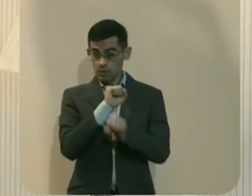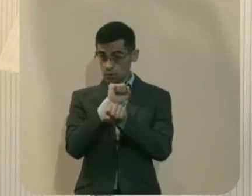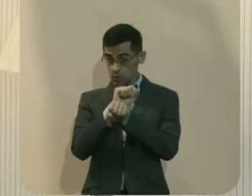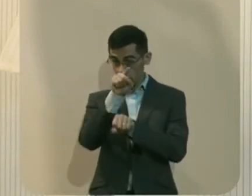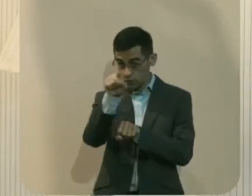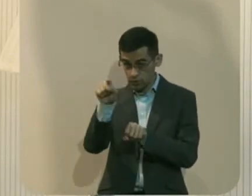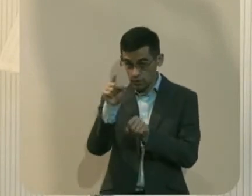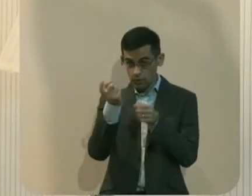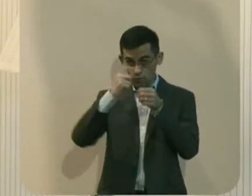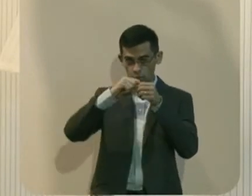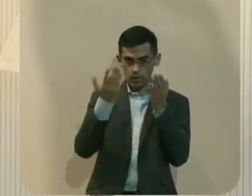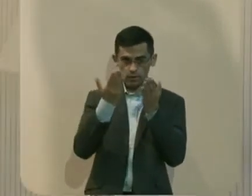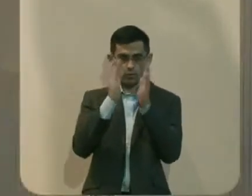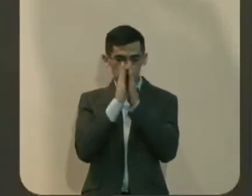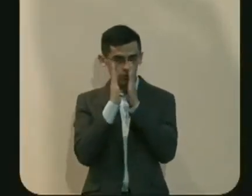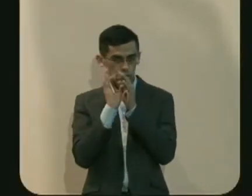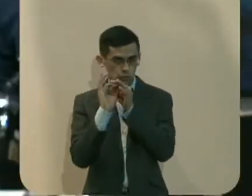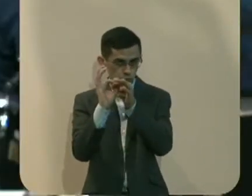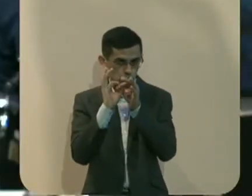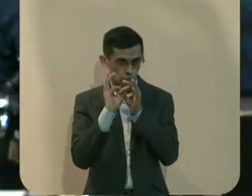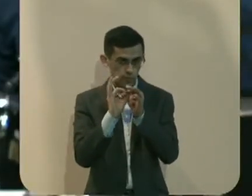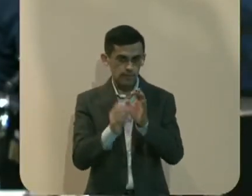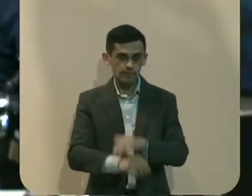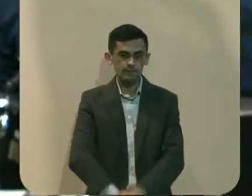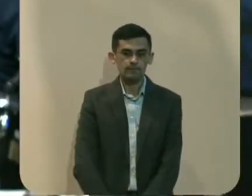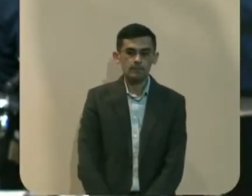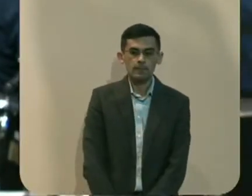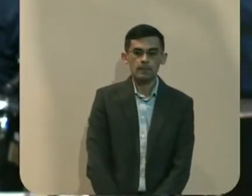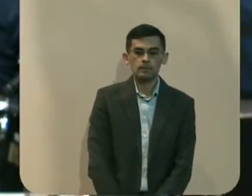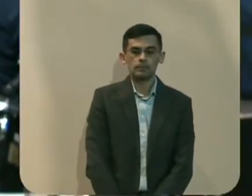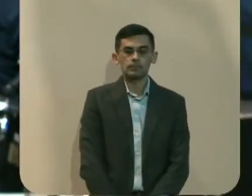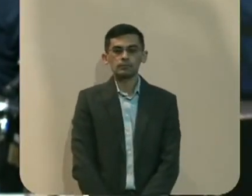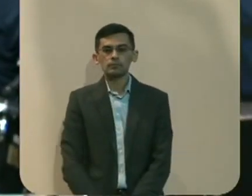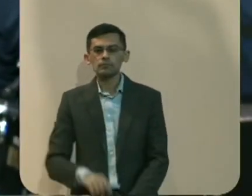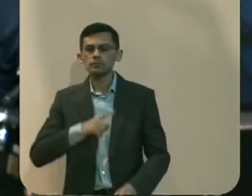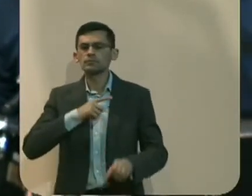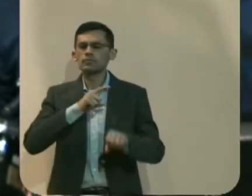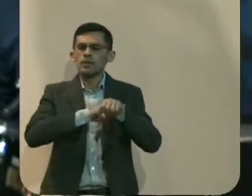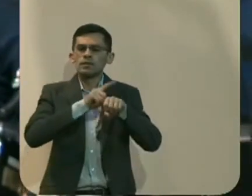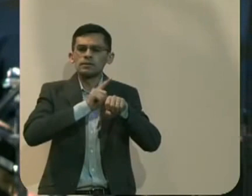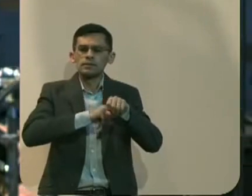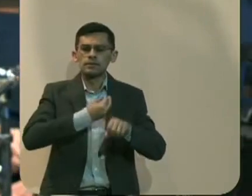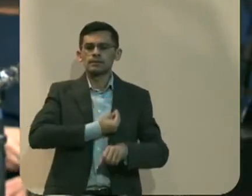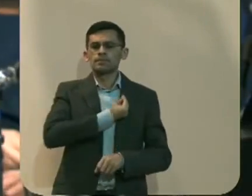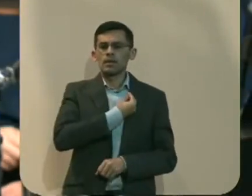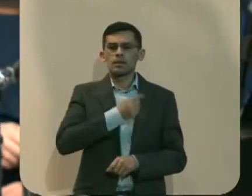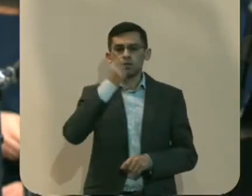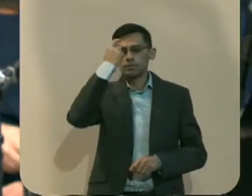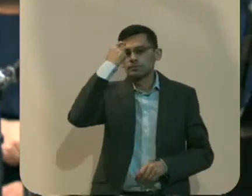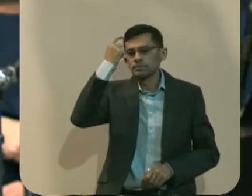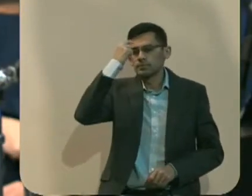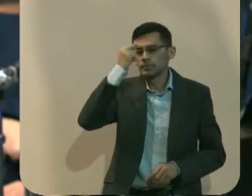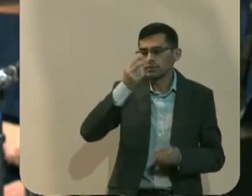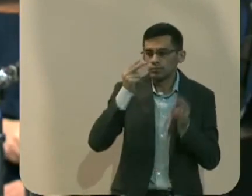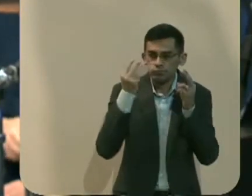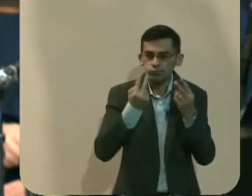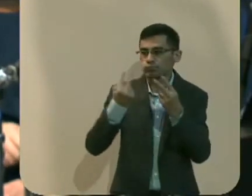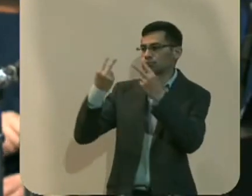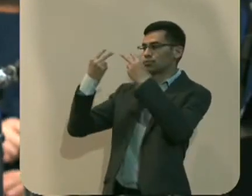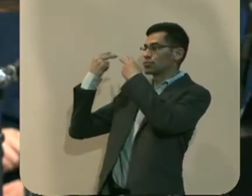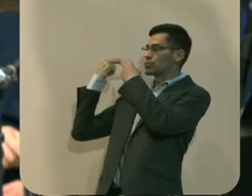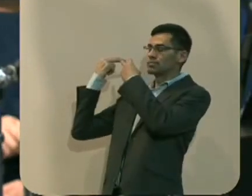daqui a pouquinho para a gente orar junto. Há momentos que na vida pensamos